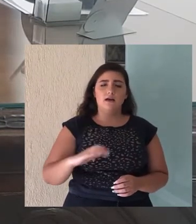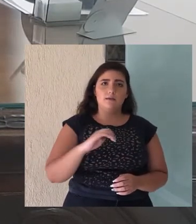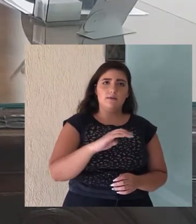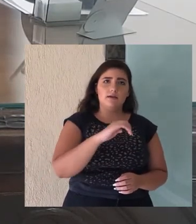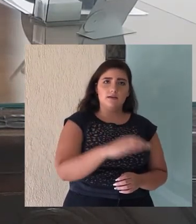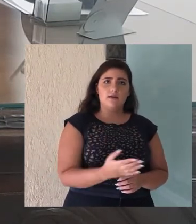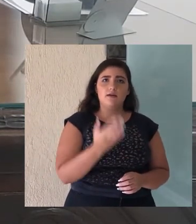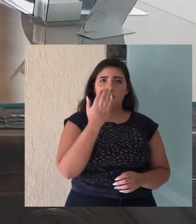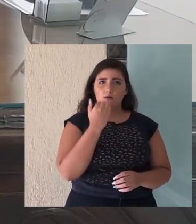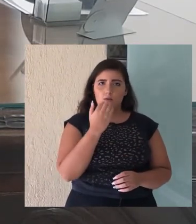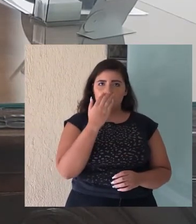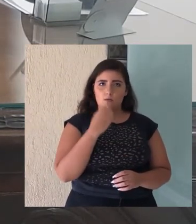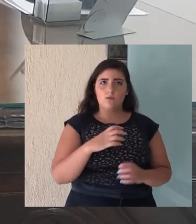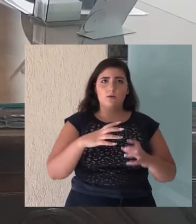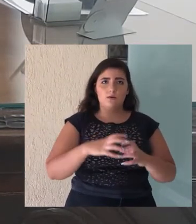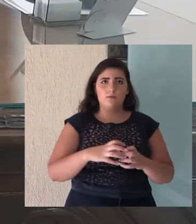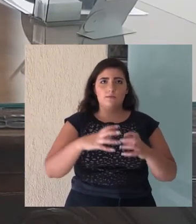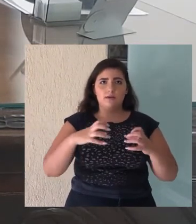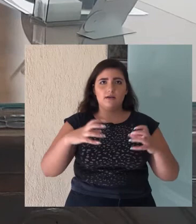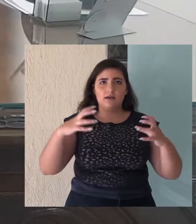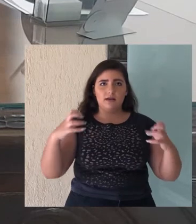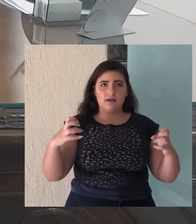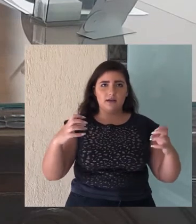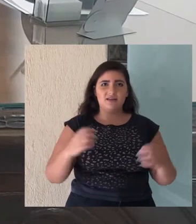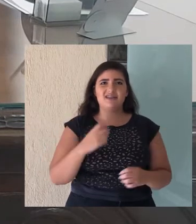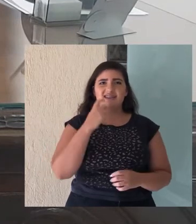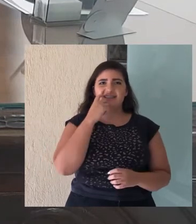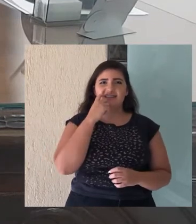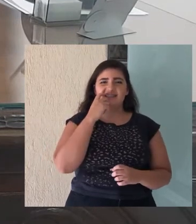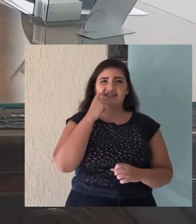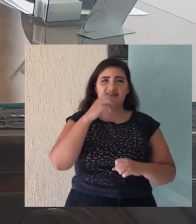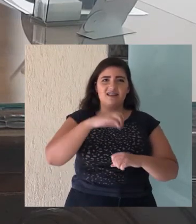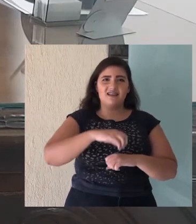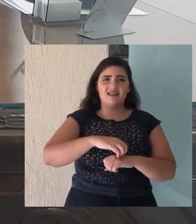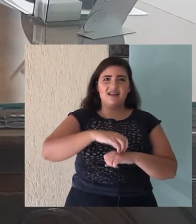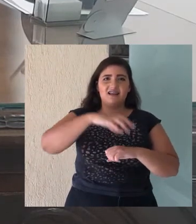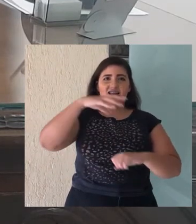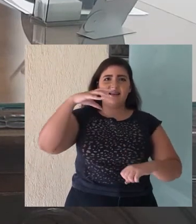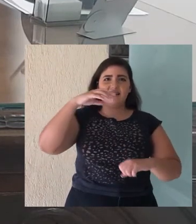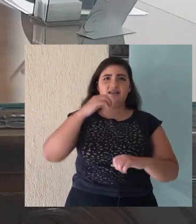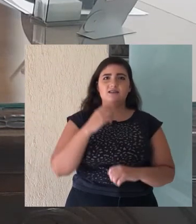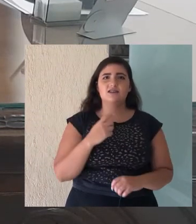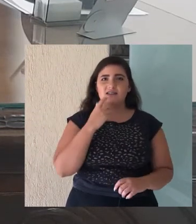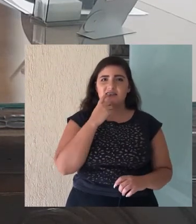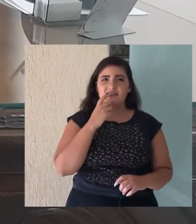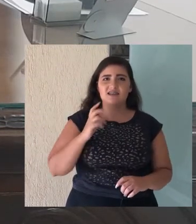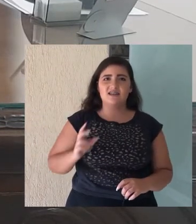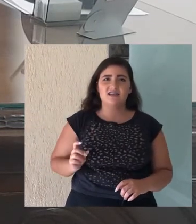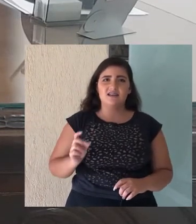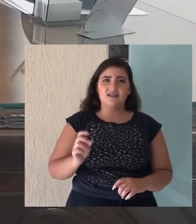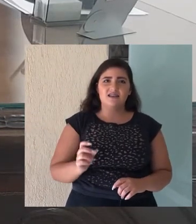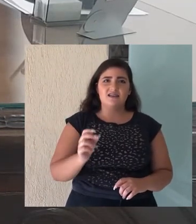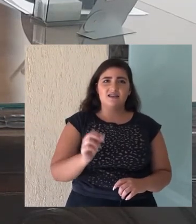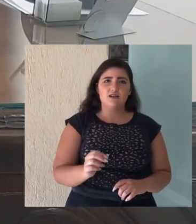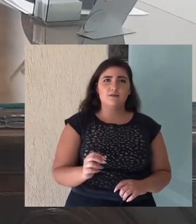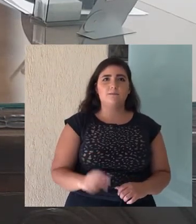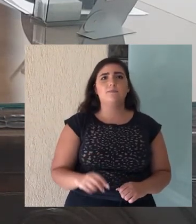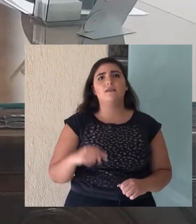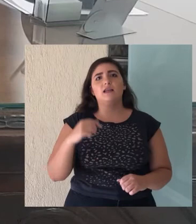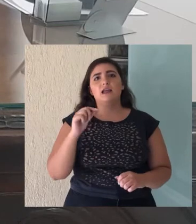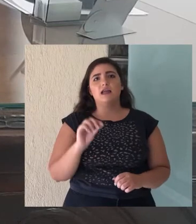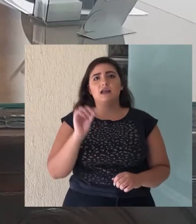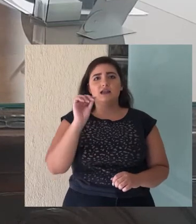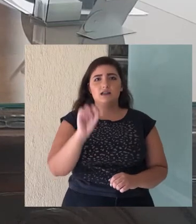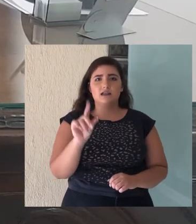substrato para as bactérias promoverem a produção de ácido, e esse ácido é que provoca a desmineralização dos dentes